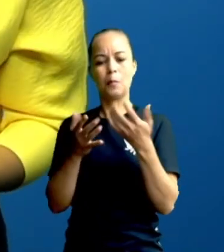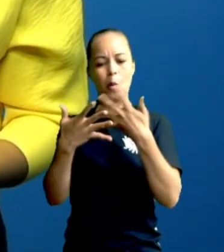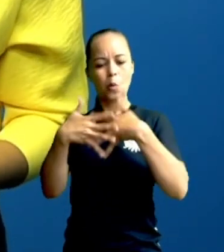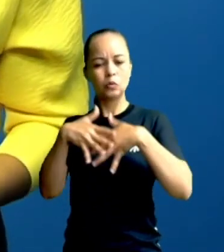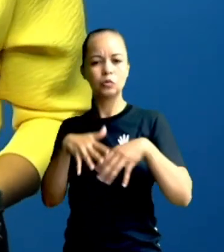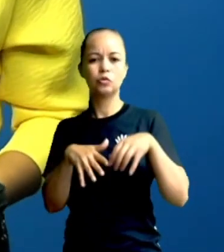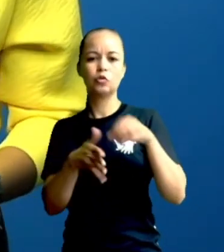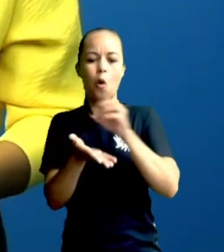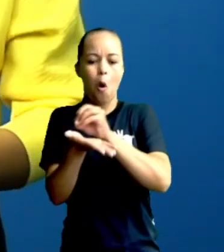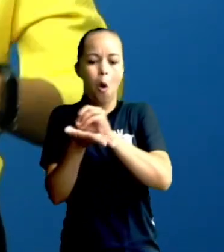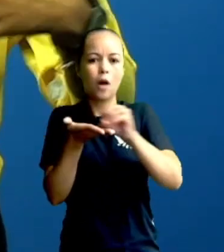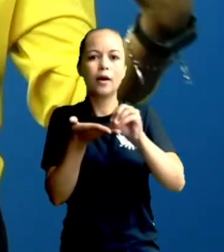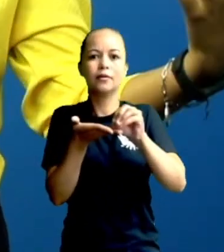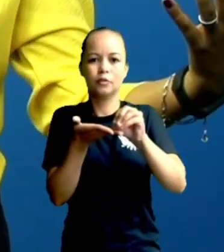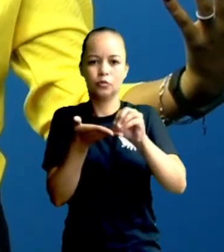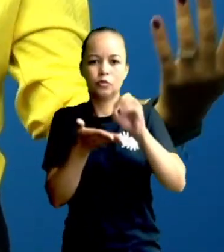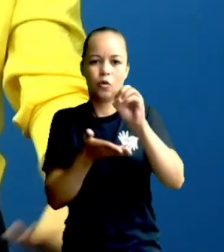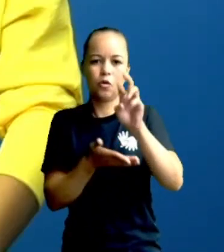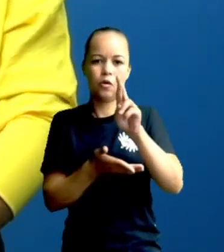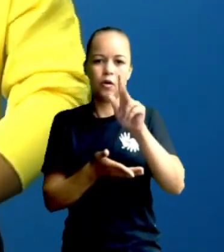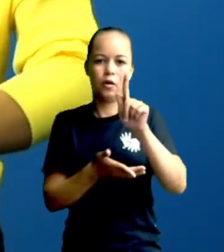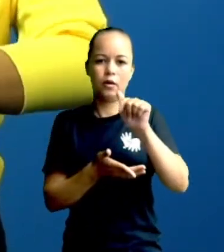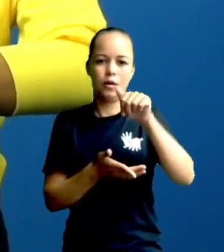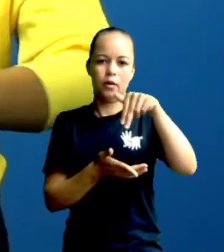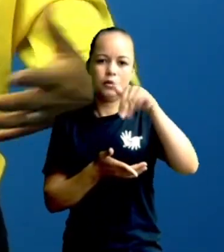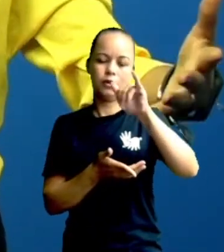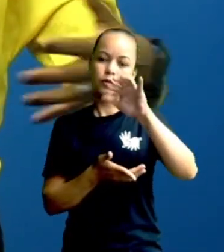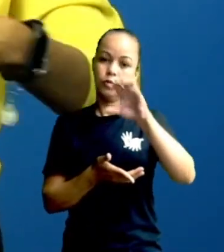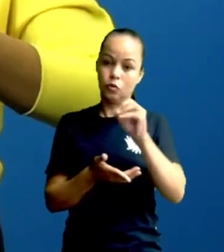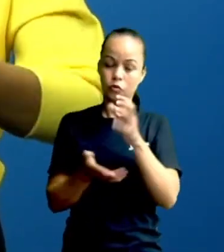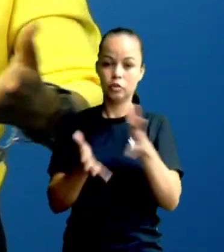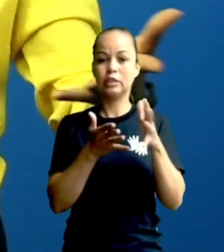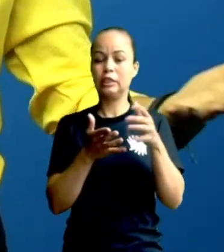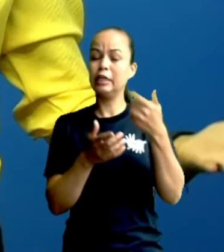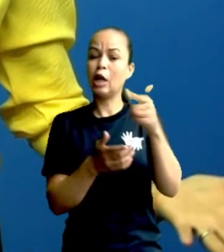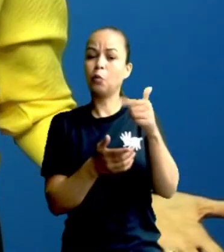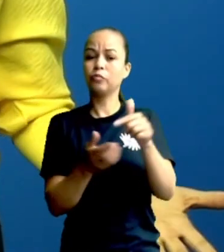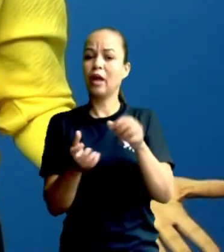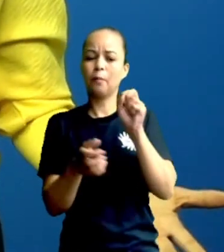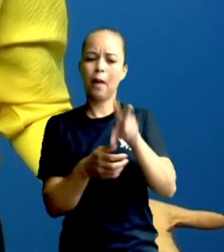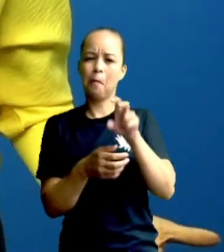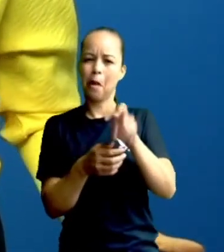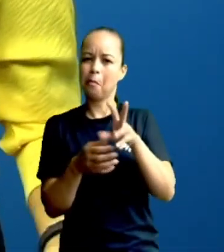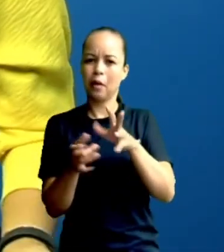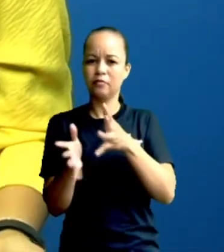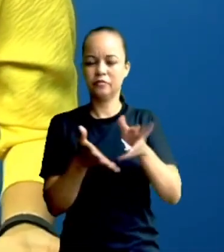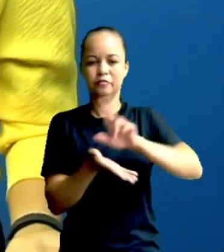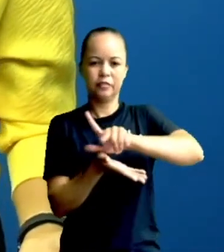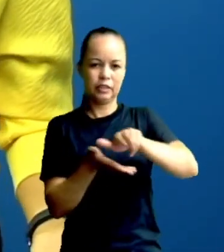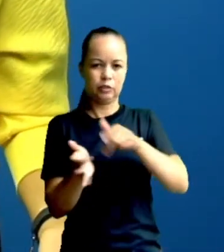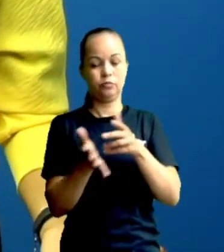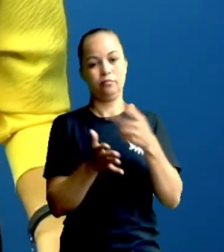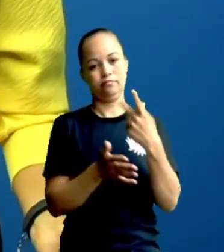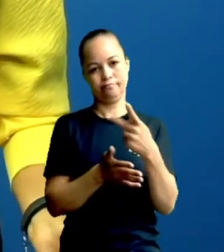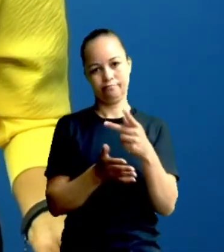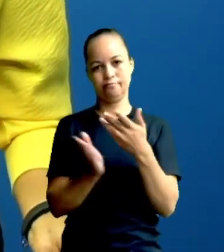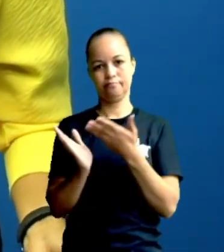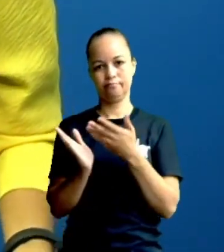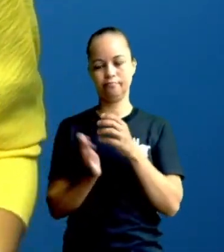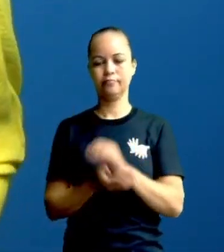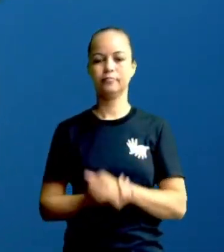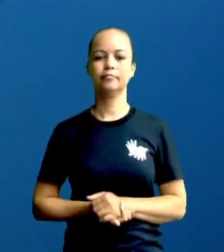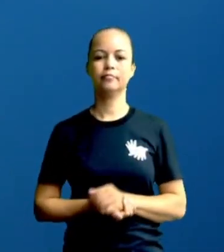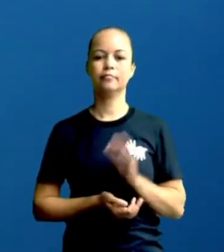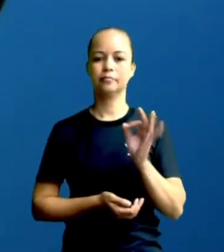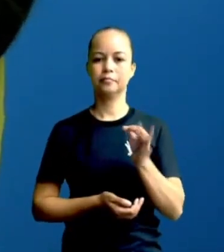naturais ainda, que não é de grandes plantações, que não levam tanto, não são expostos a tantos venenos, que são os agrotóxicos, tá